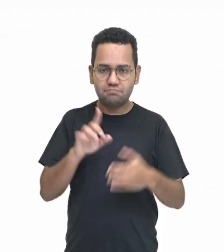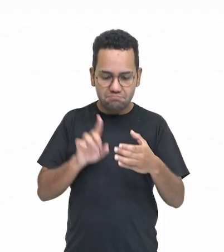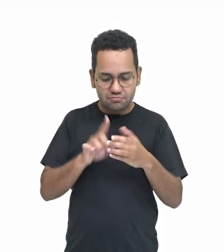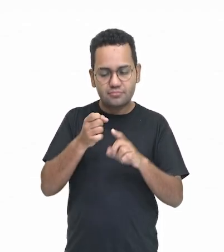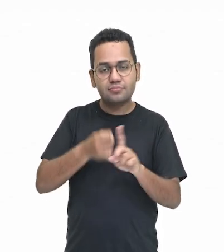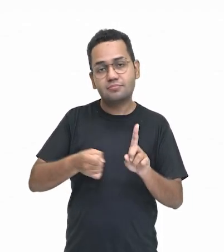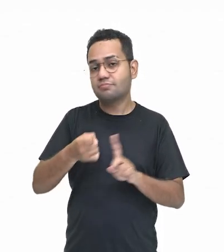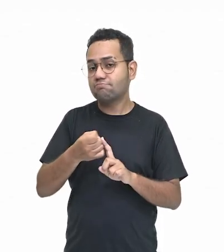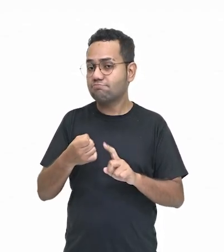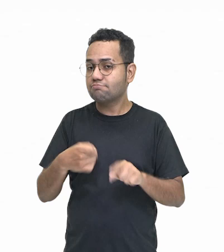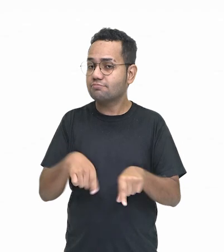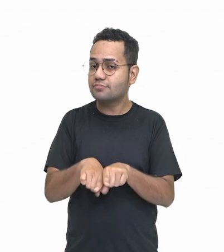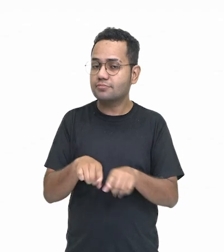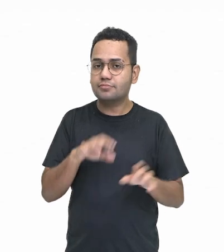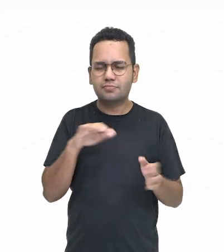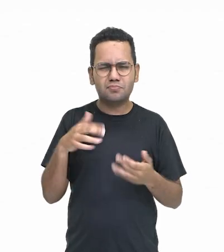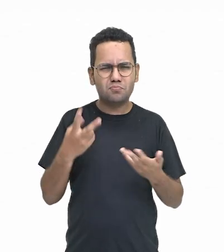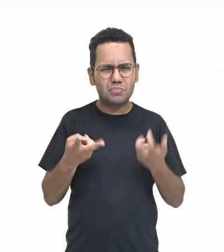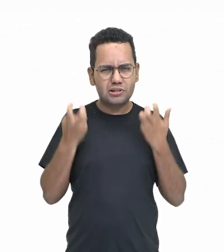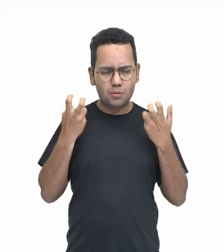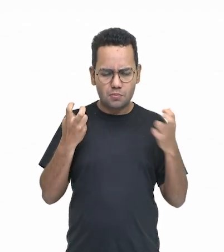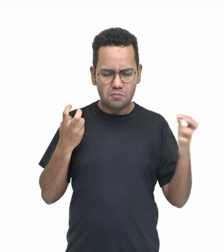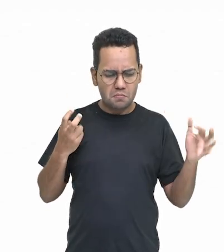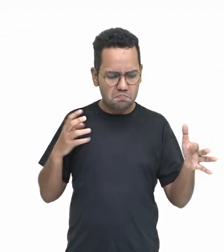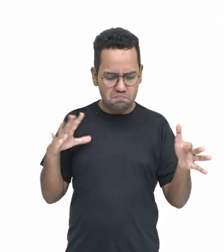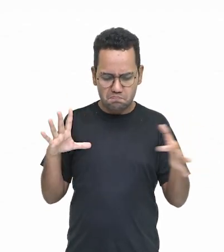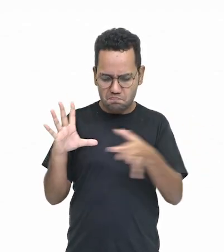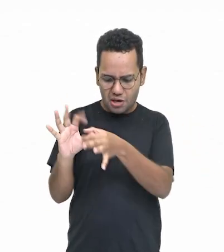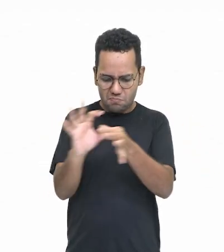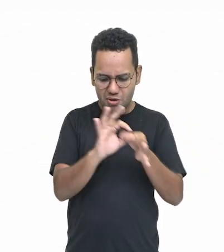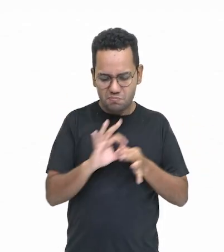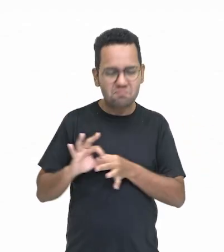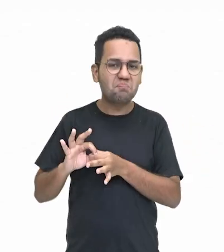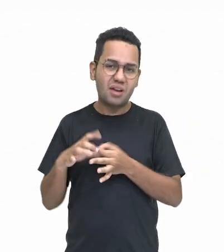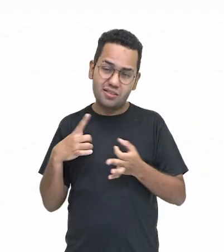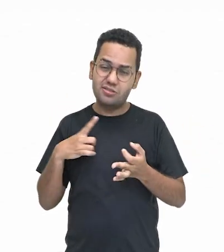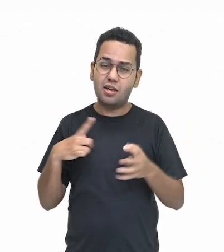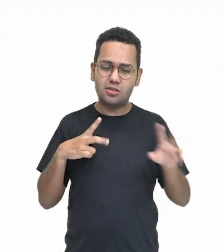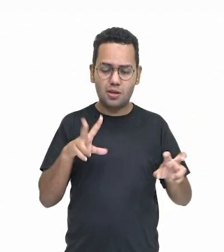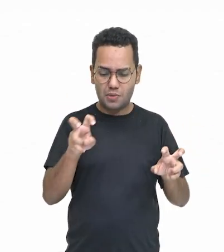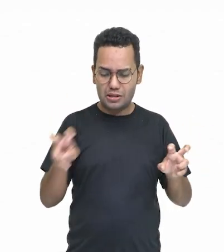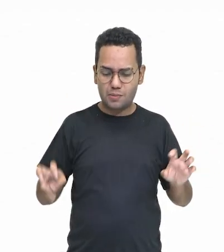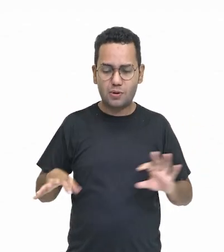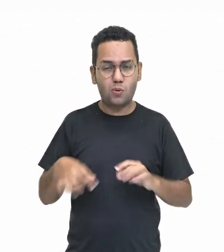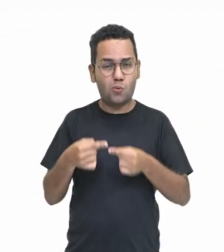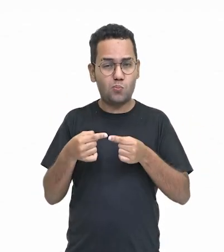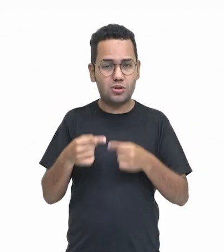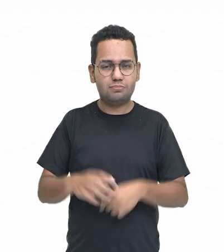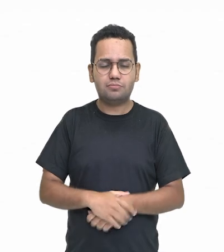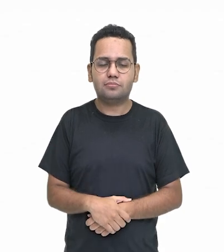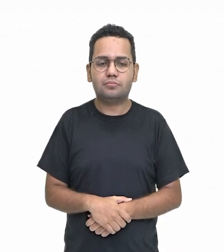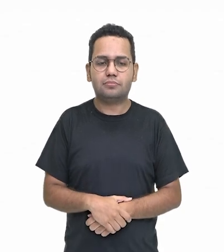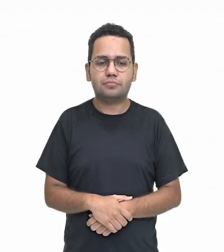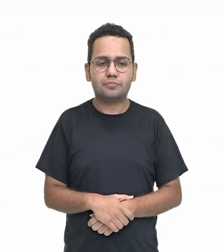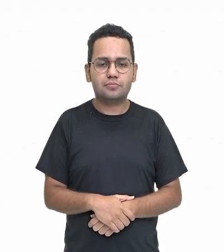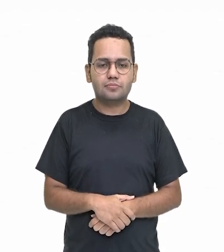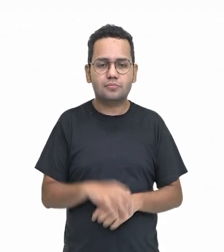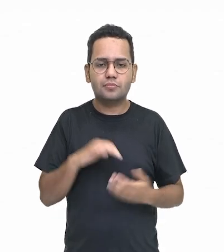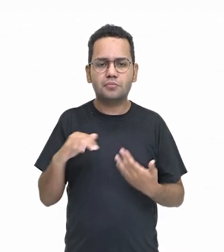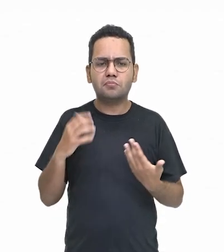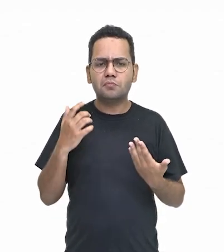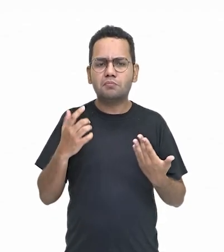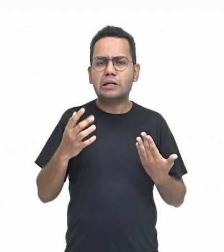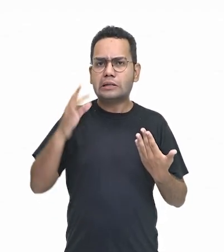interessante, tudo se relaciona. E para entendermos na prática como funciona